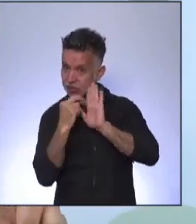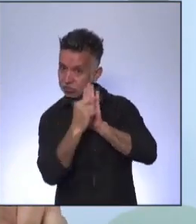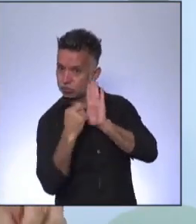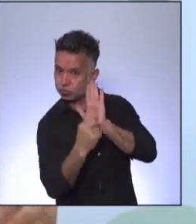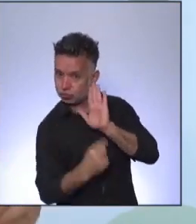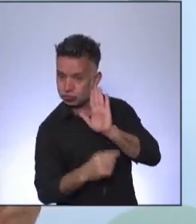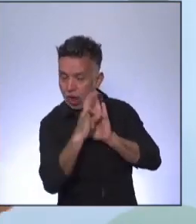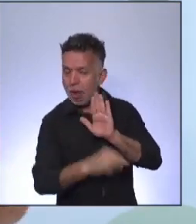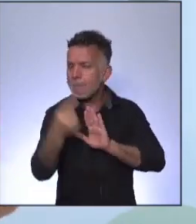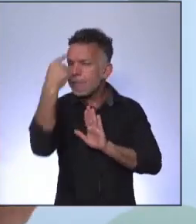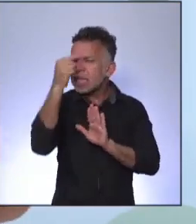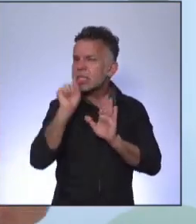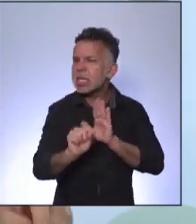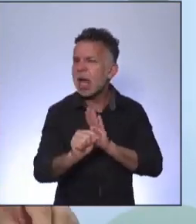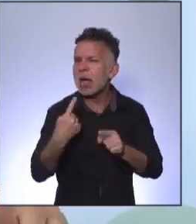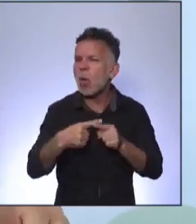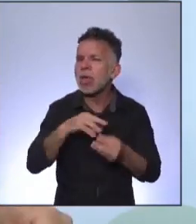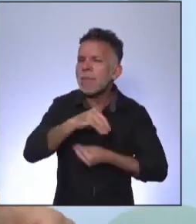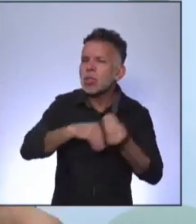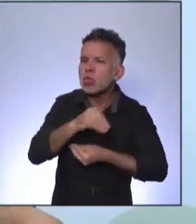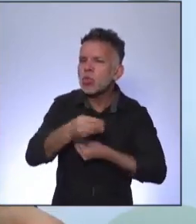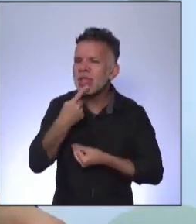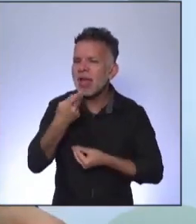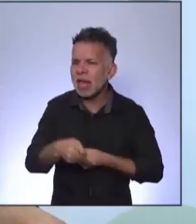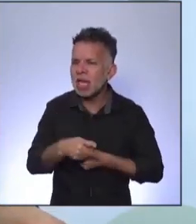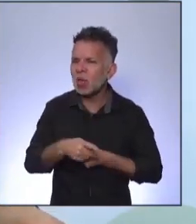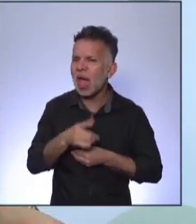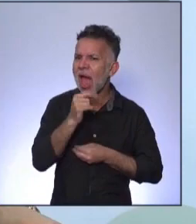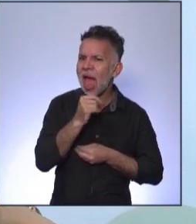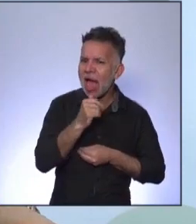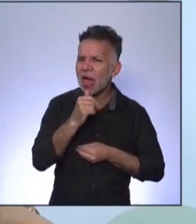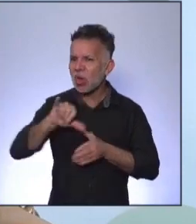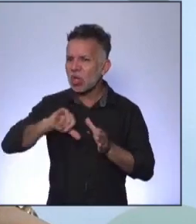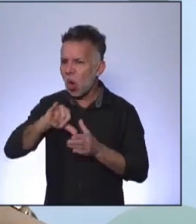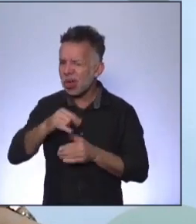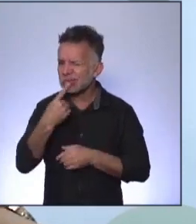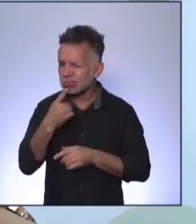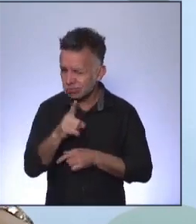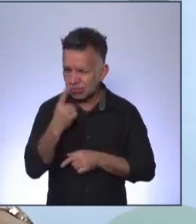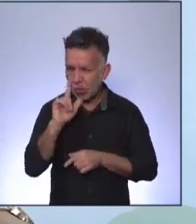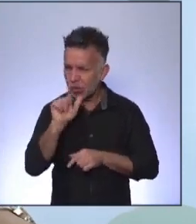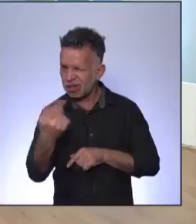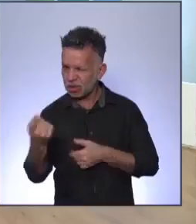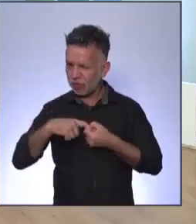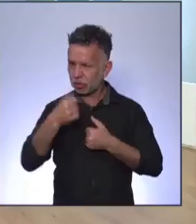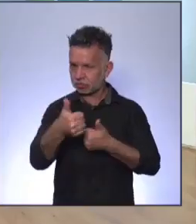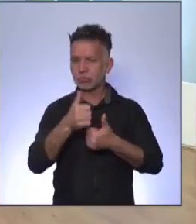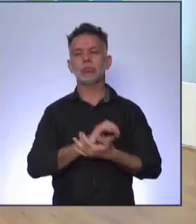pensar em cima do que tipo de mistura a gente está falando nesse texto. Tá legal? A gente já volta.